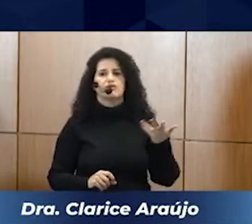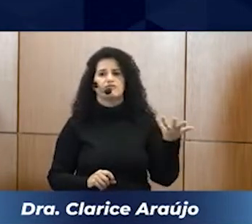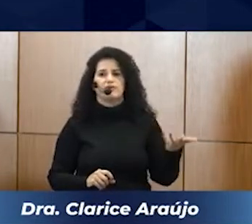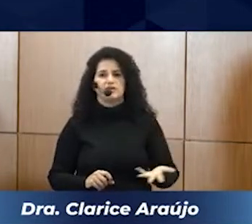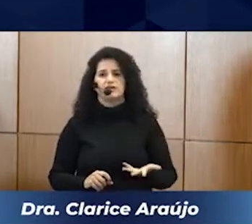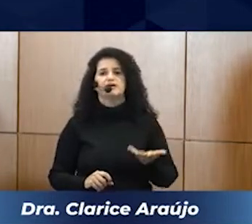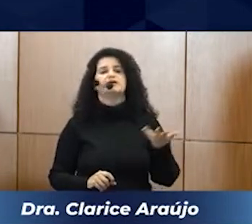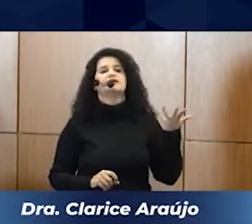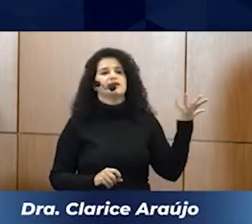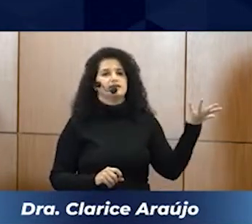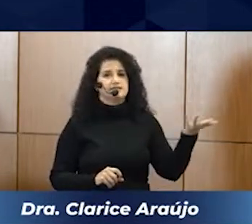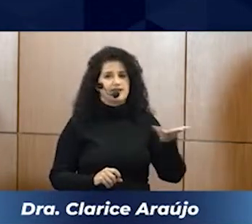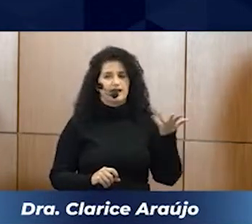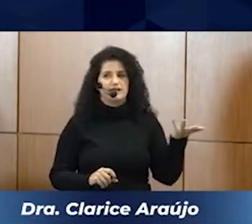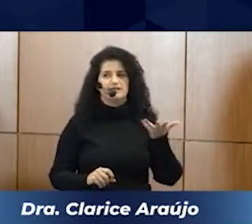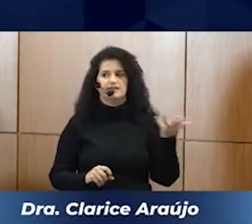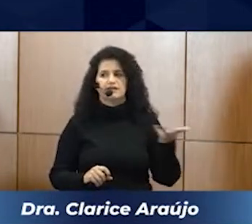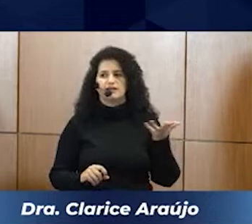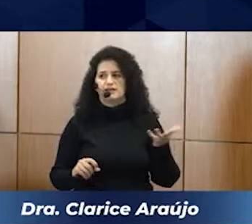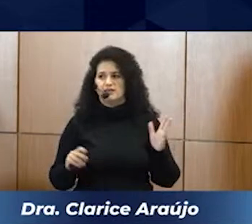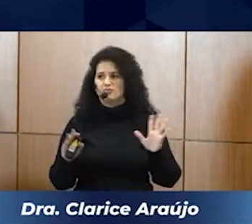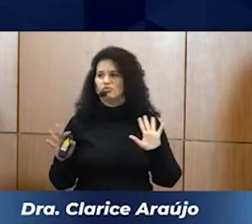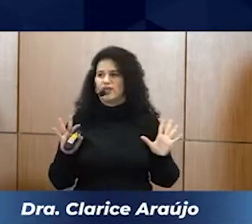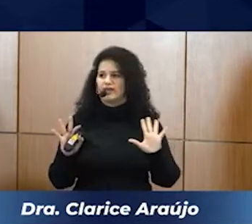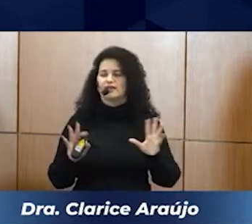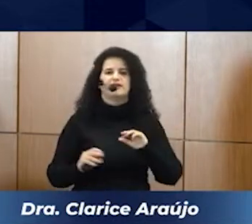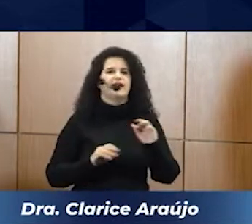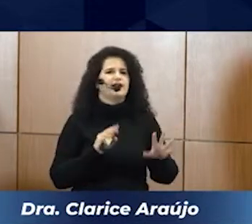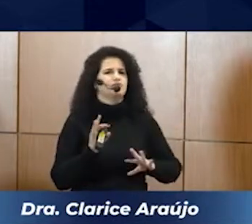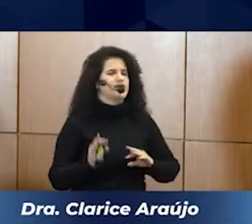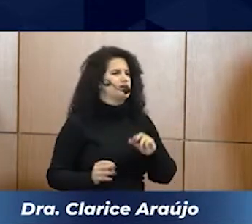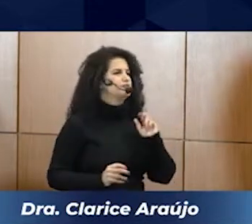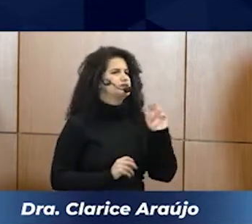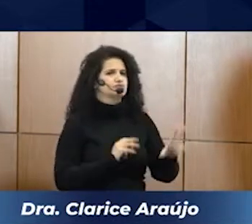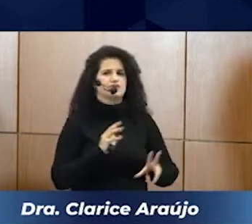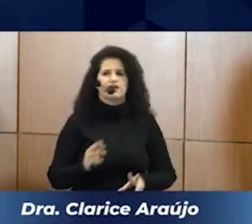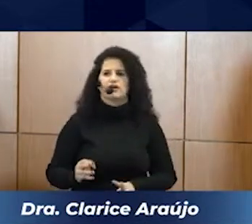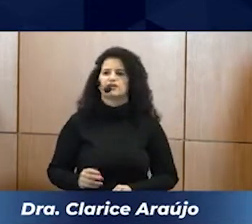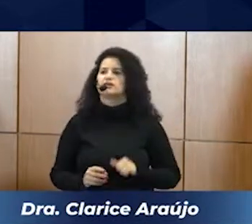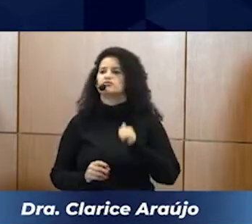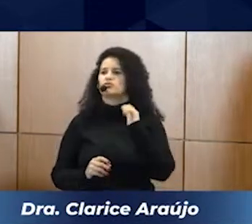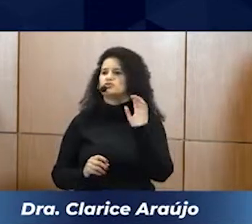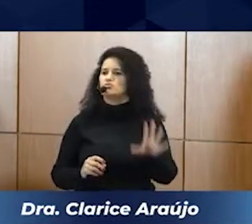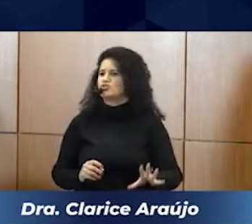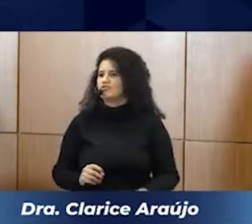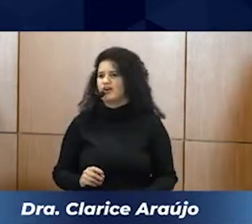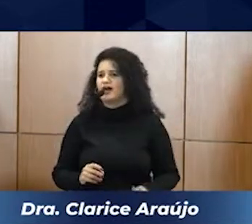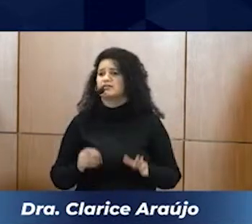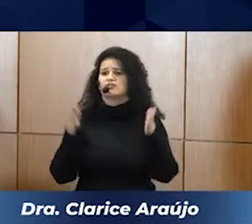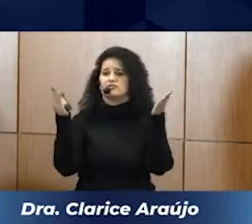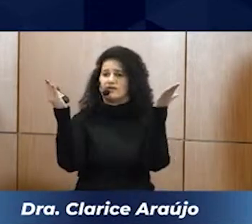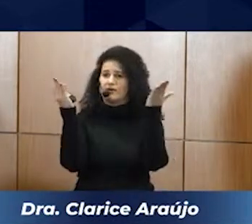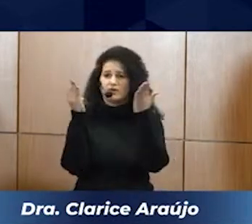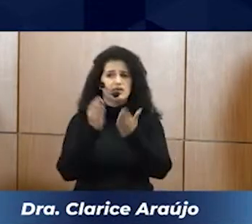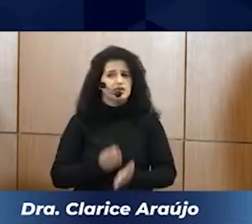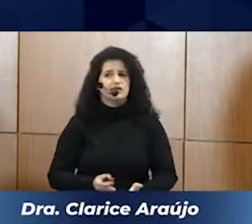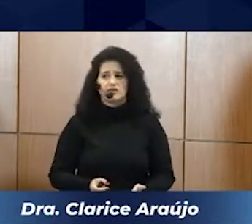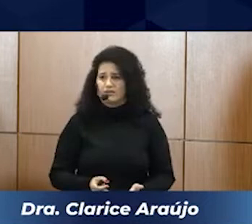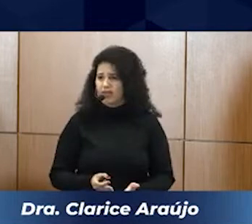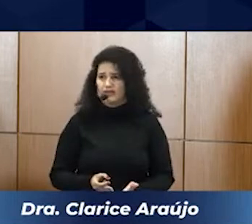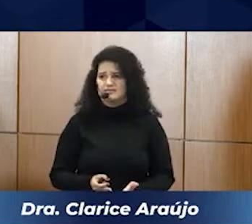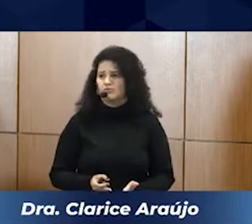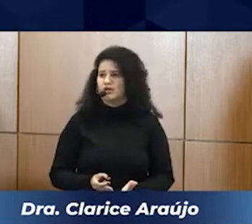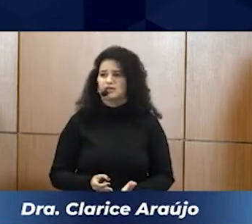com ela e com a família, que ela saia ali daquele limbo, né? Que ela, ai, não quero isso, não quero aquilo, estou desmotivada, e a gente sabe